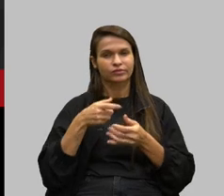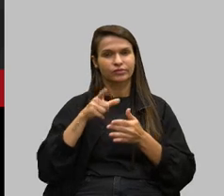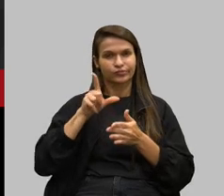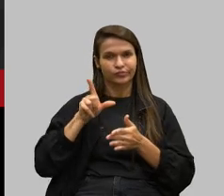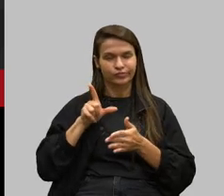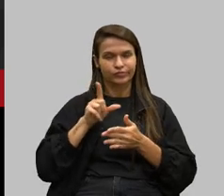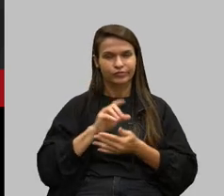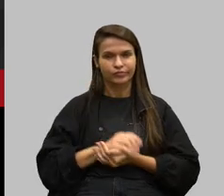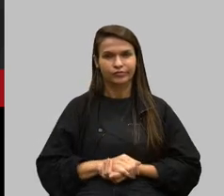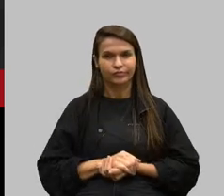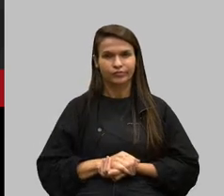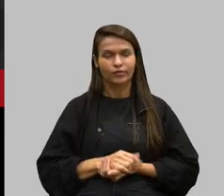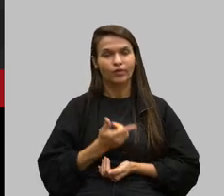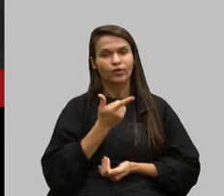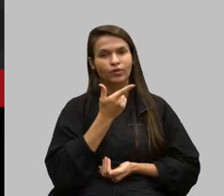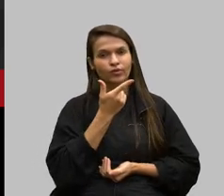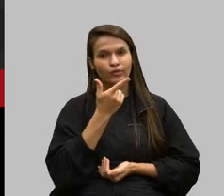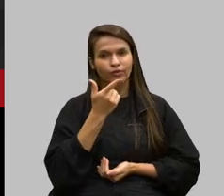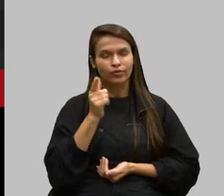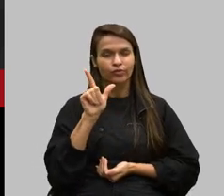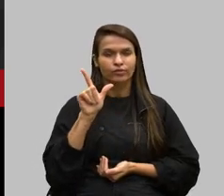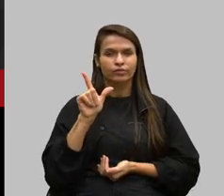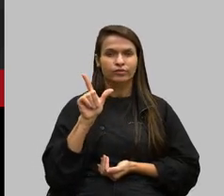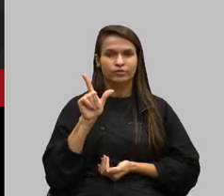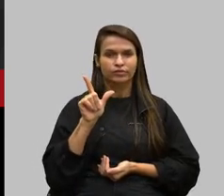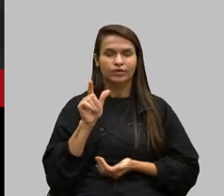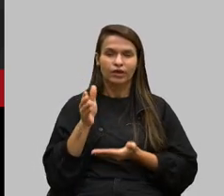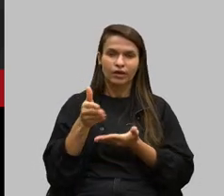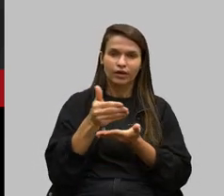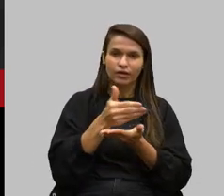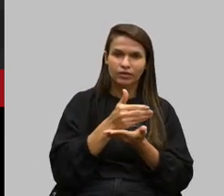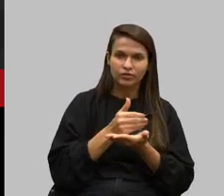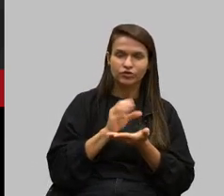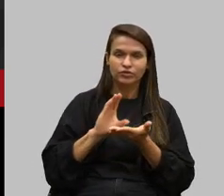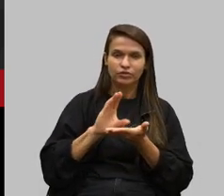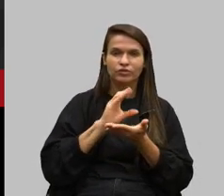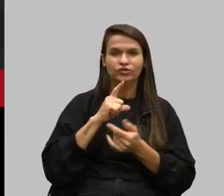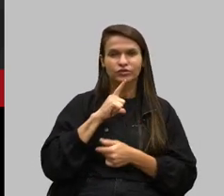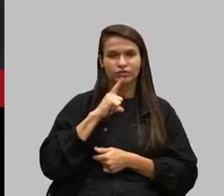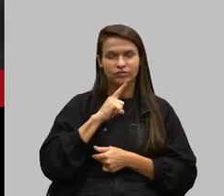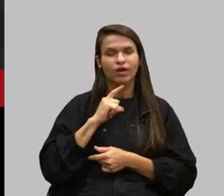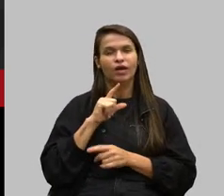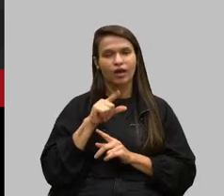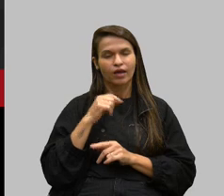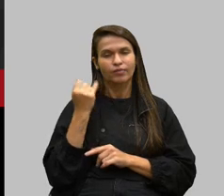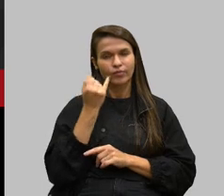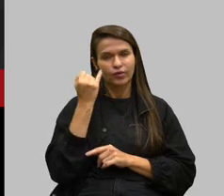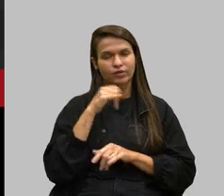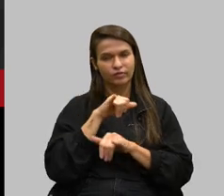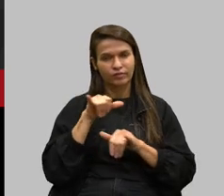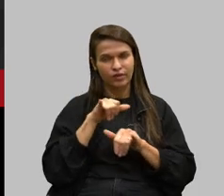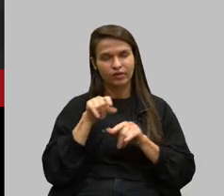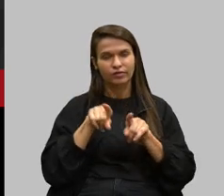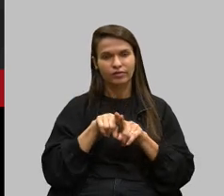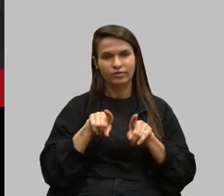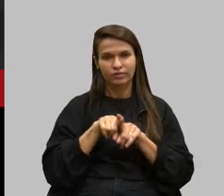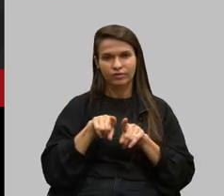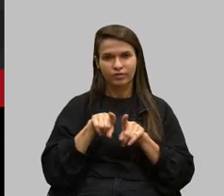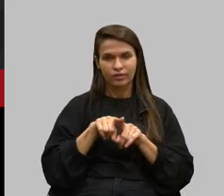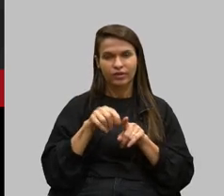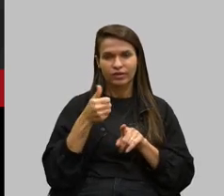anteriormente outros outras captações de recursos que nós tivemos que eu acho que é importante aqui dizer eh